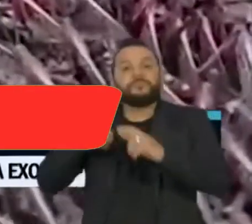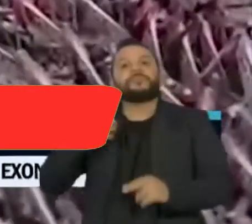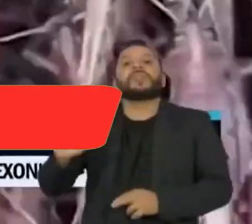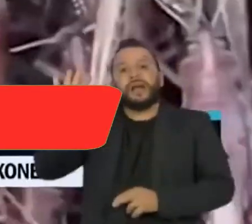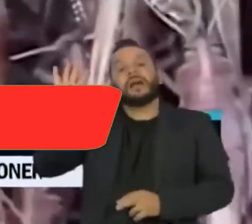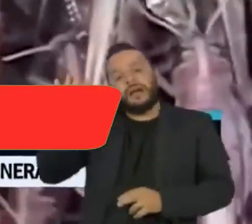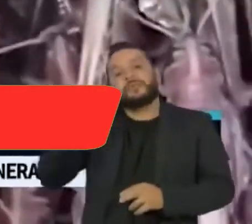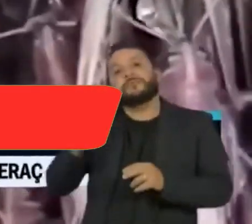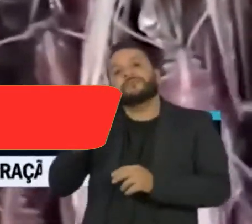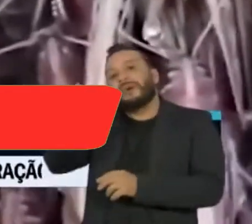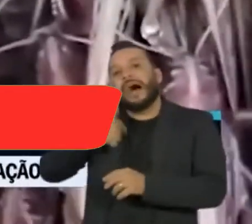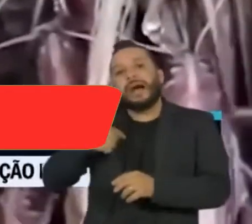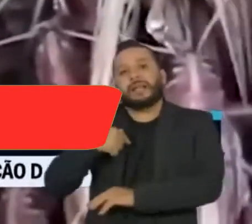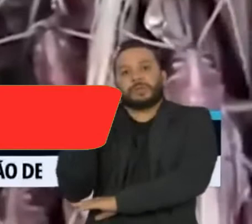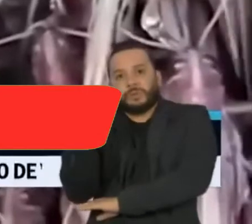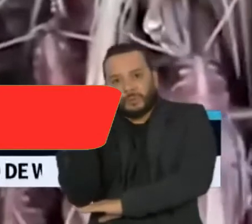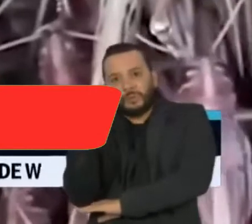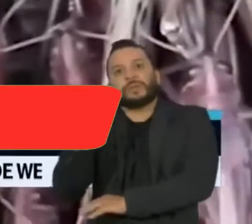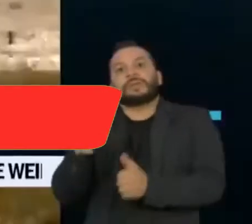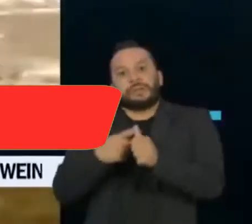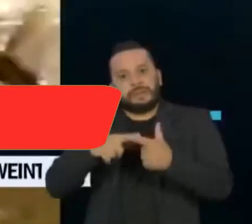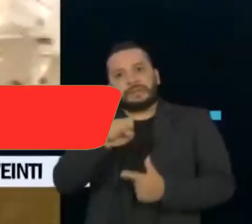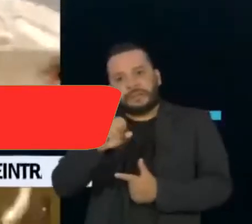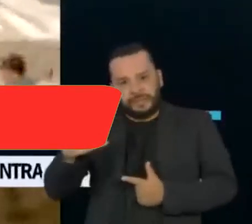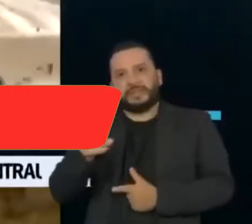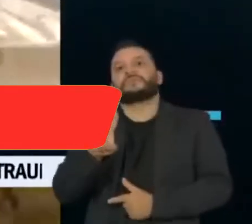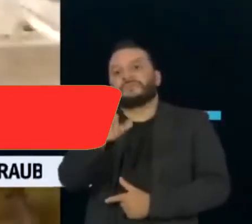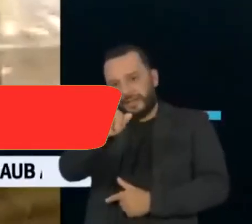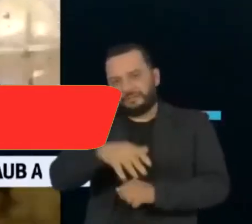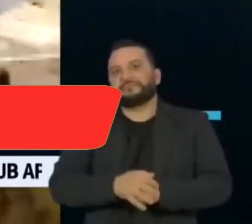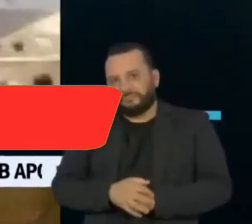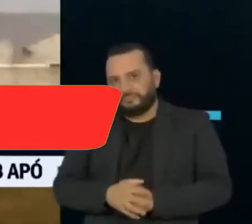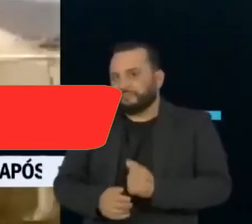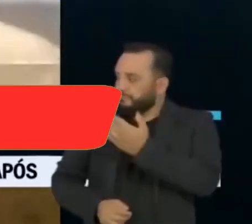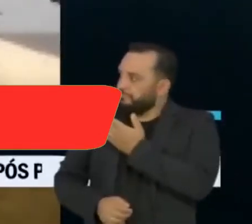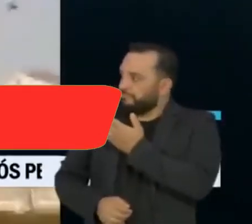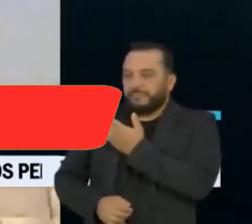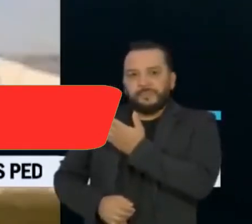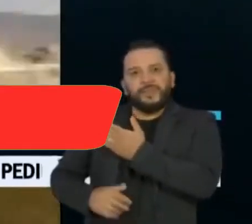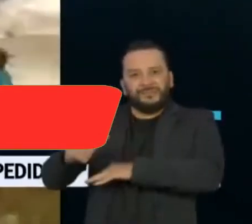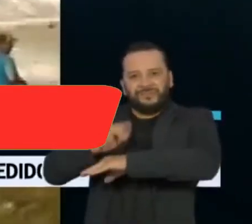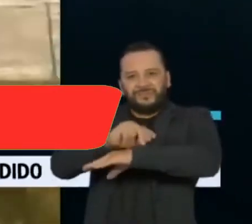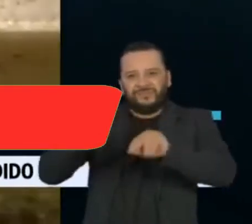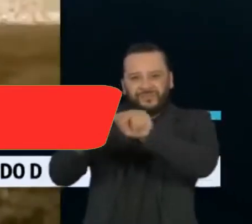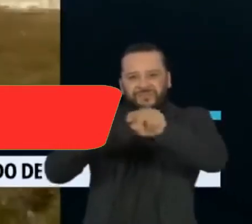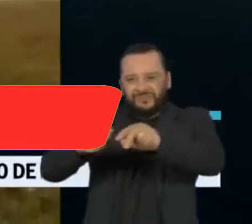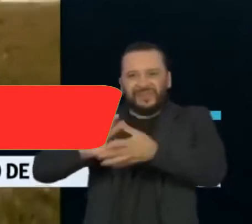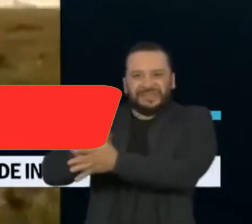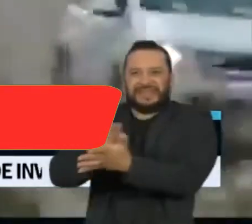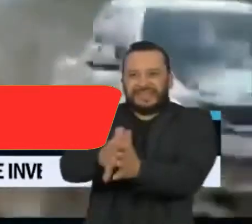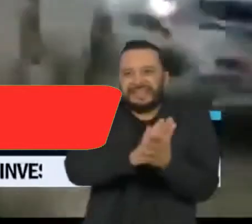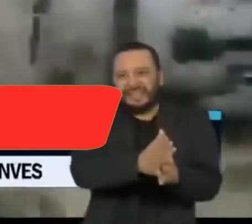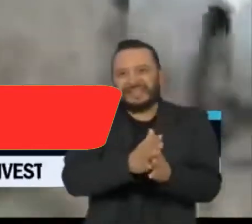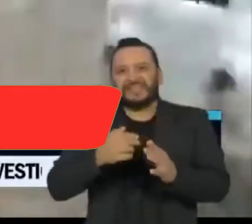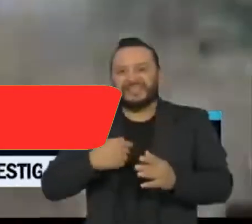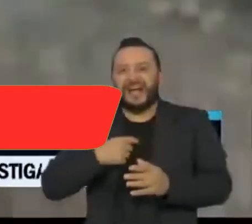Nacional de Saúde e Qualidade Agroalimentar, é que eles estavam próximo ao Rio Grande do Sul e do Uruguai. Ainda de acordo